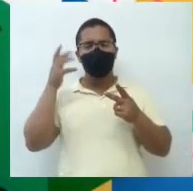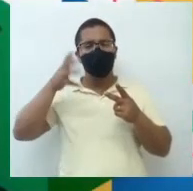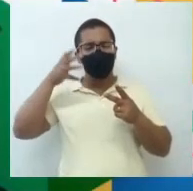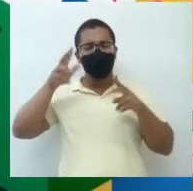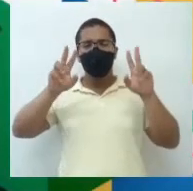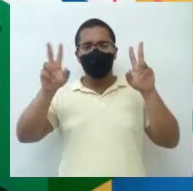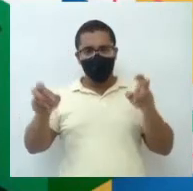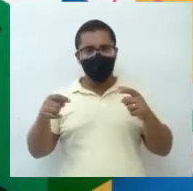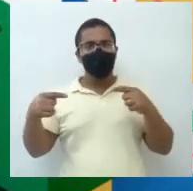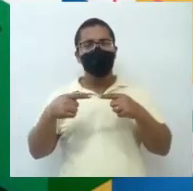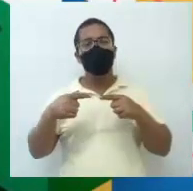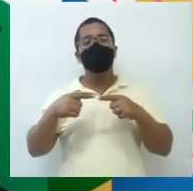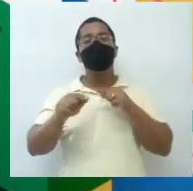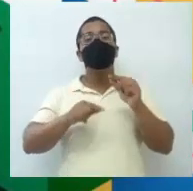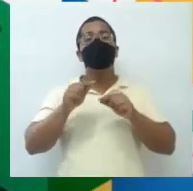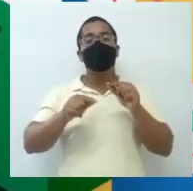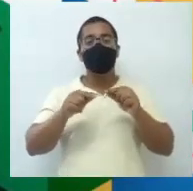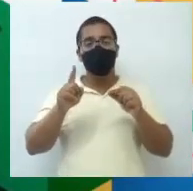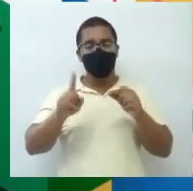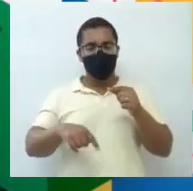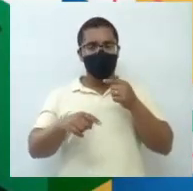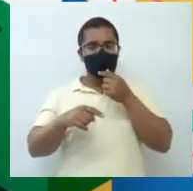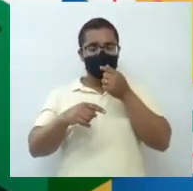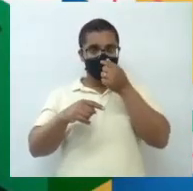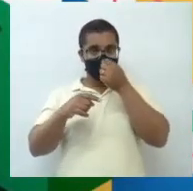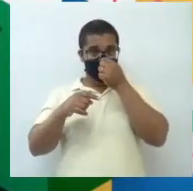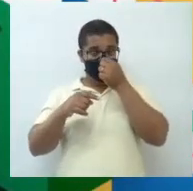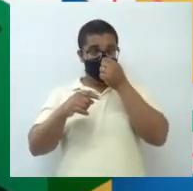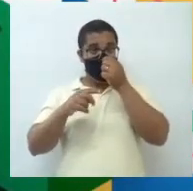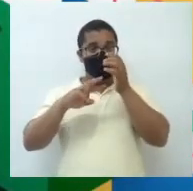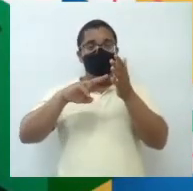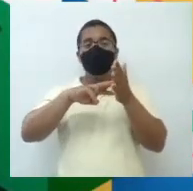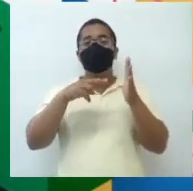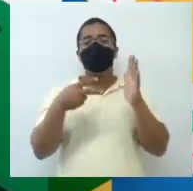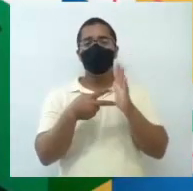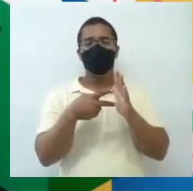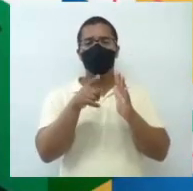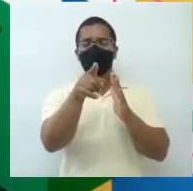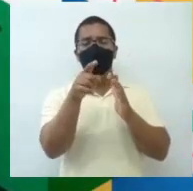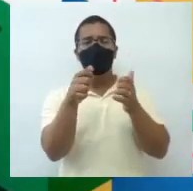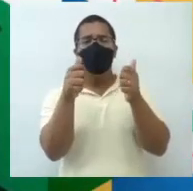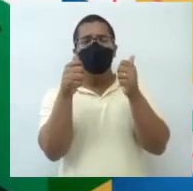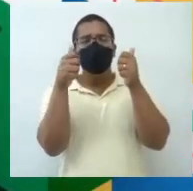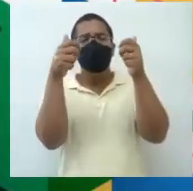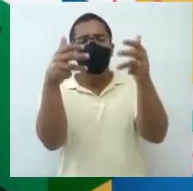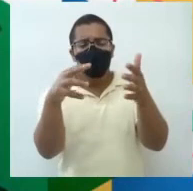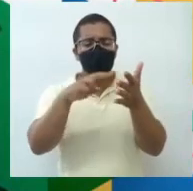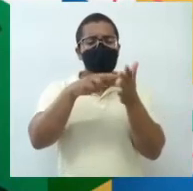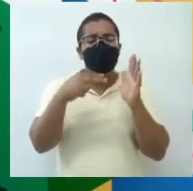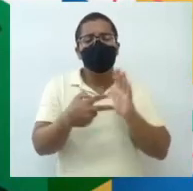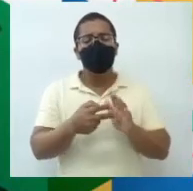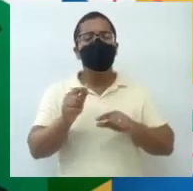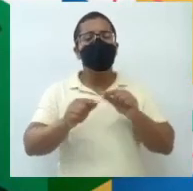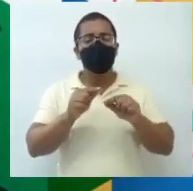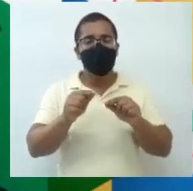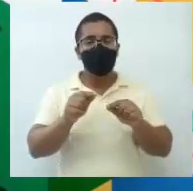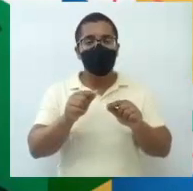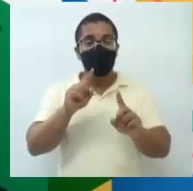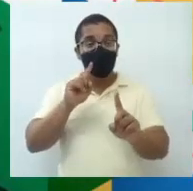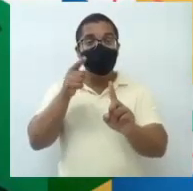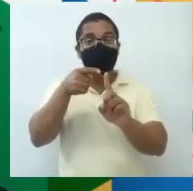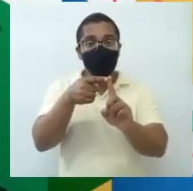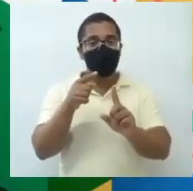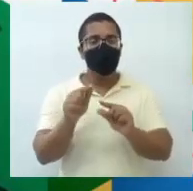está relacionado pelo aquilo que é o significado do que você falou aquilo que é intenção